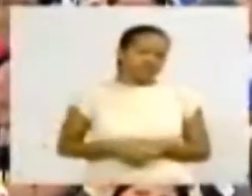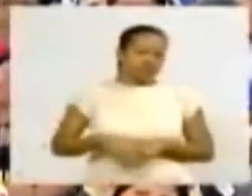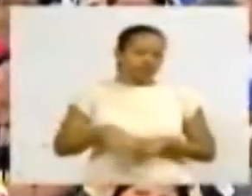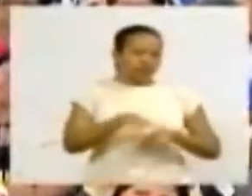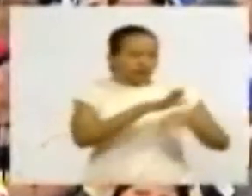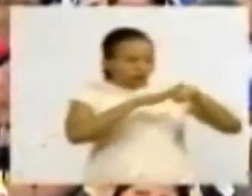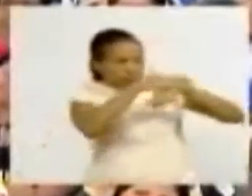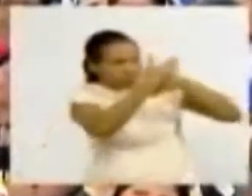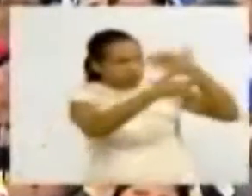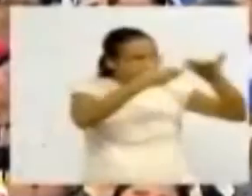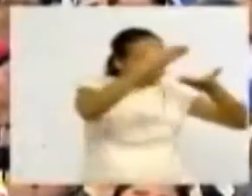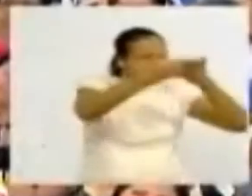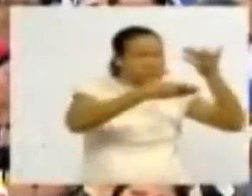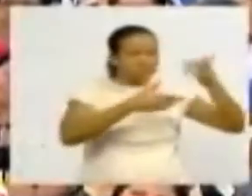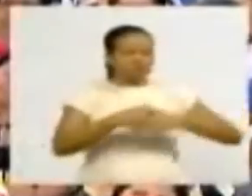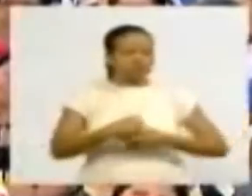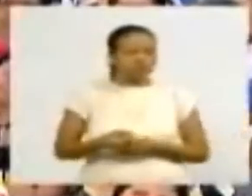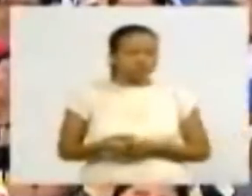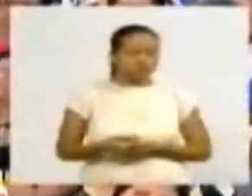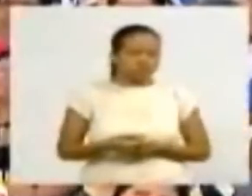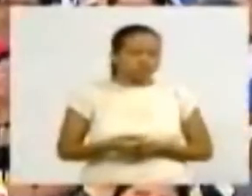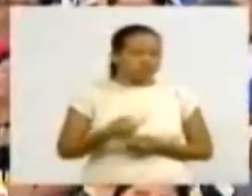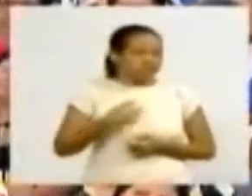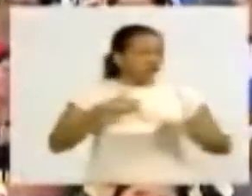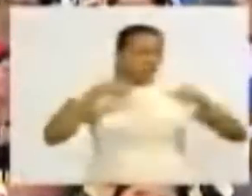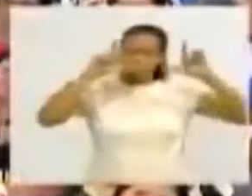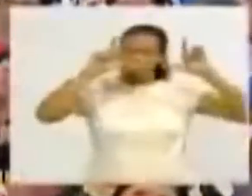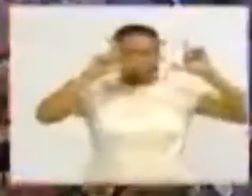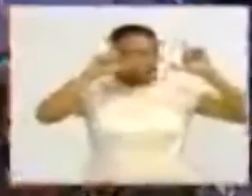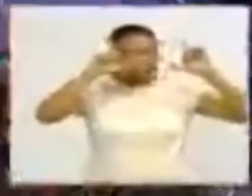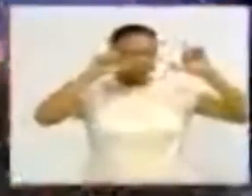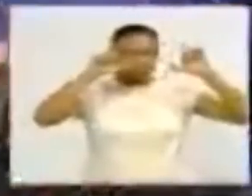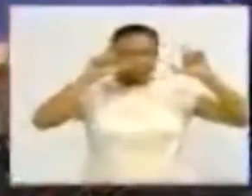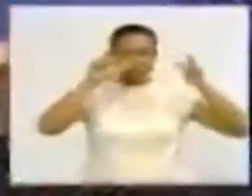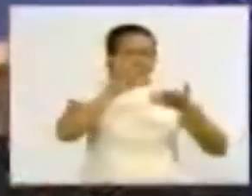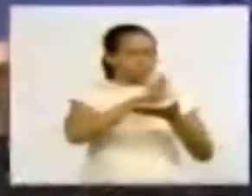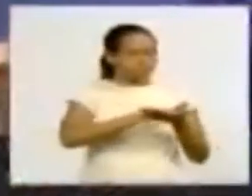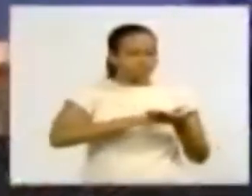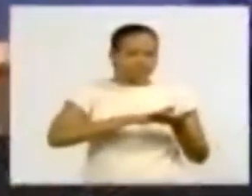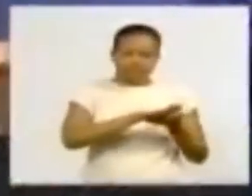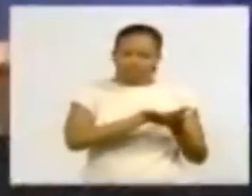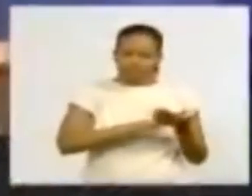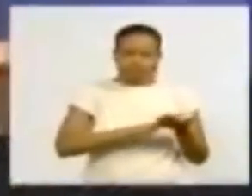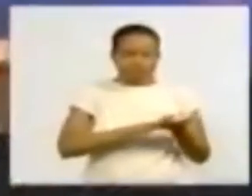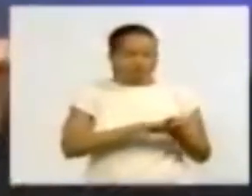desta conversa, eu vou tirar uma só fotografia.